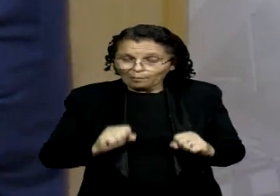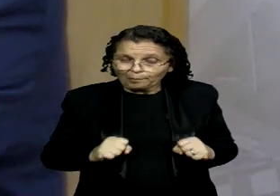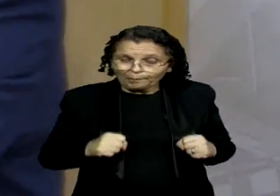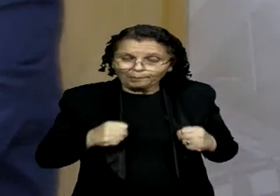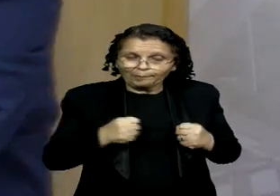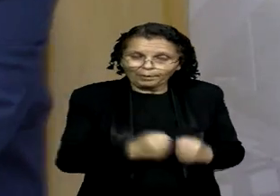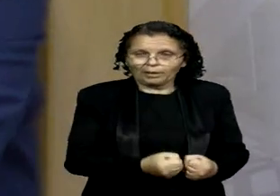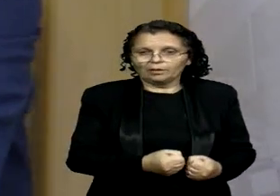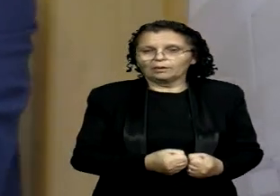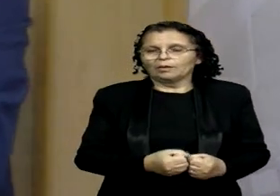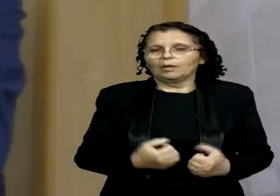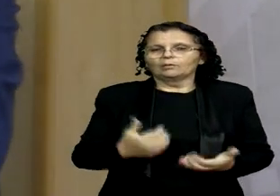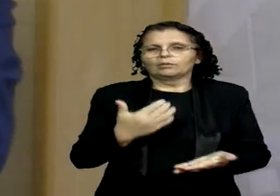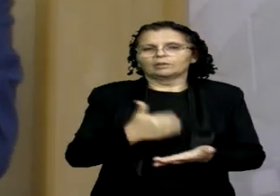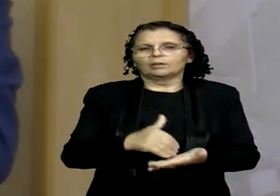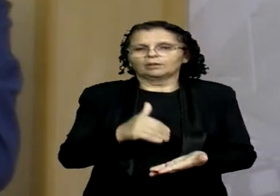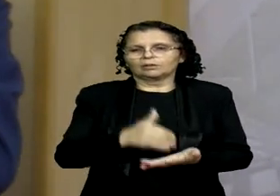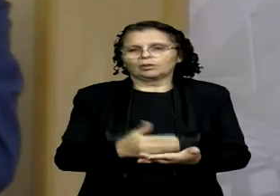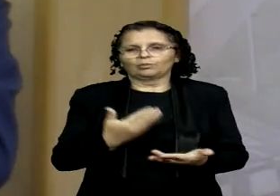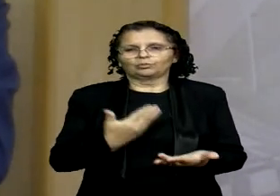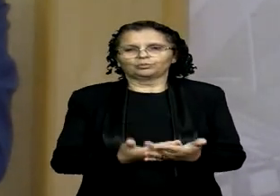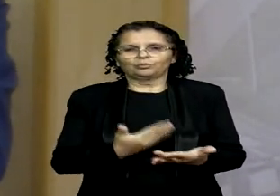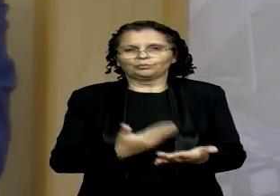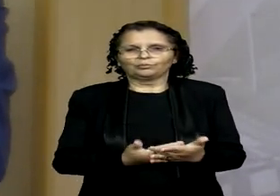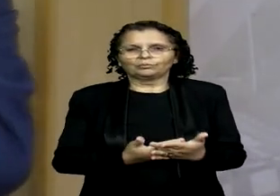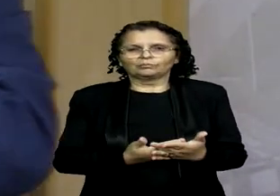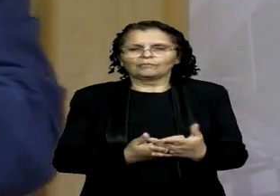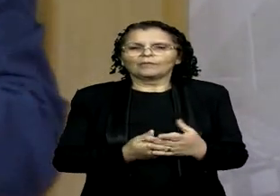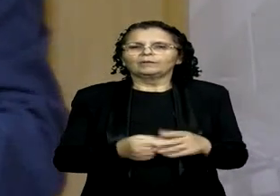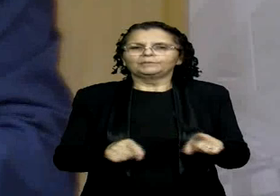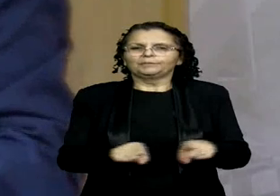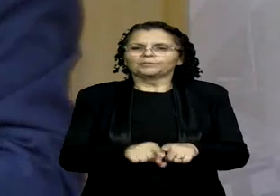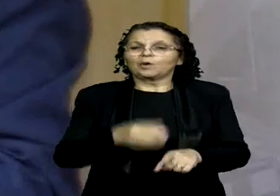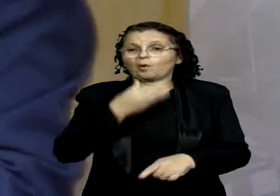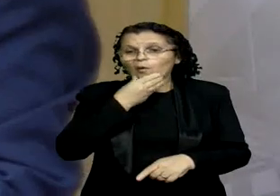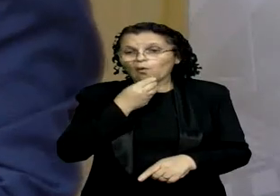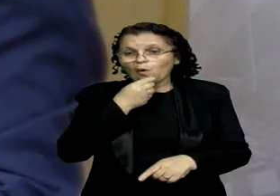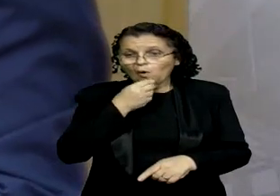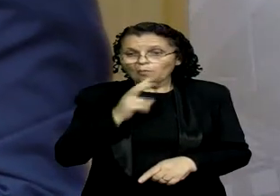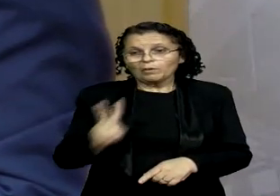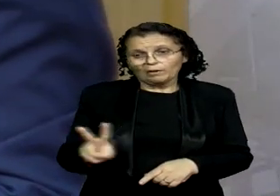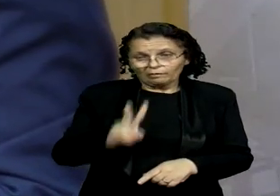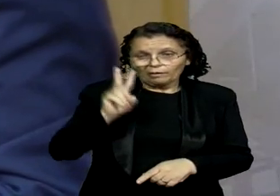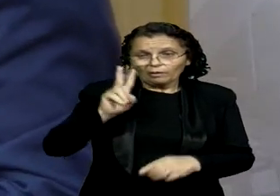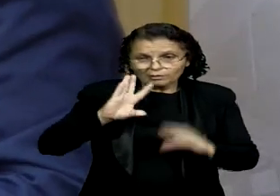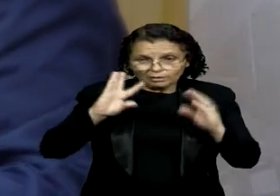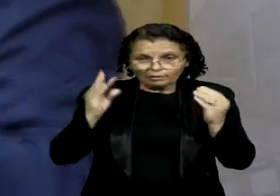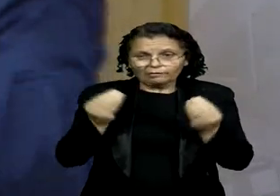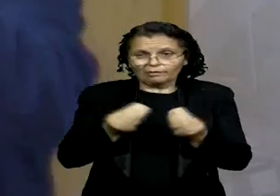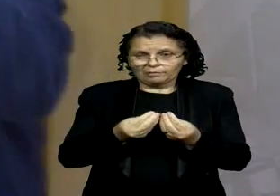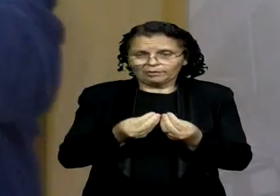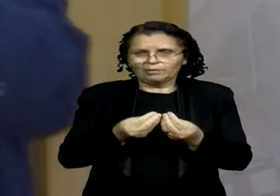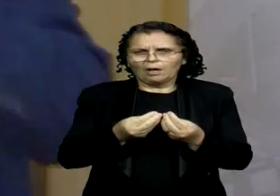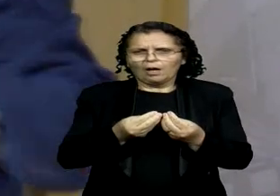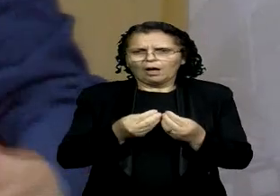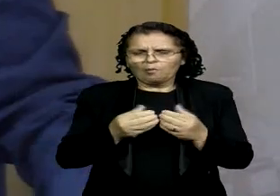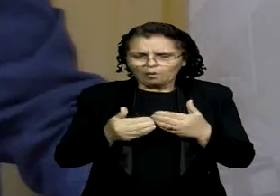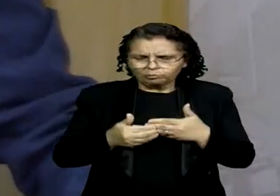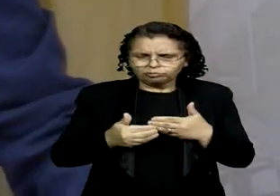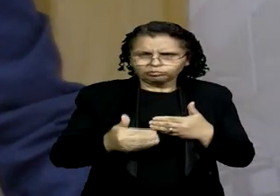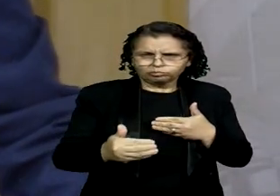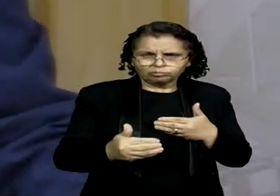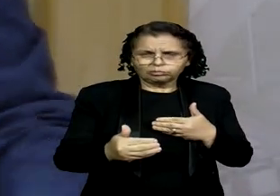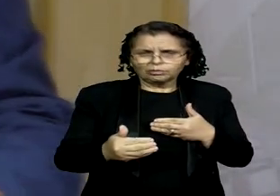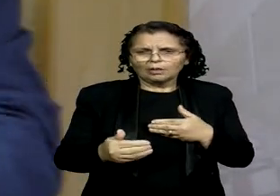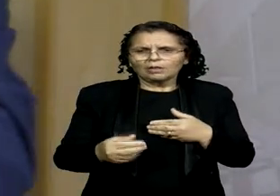ter um empenho do secretário de Educação, que também são homens que valorizam a família. Quem sabe agora, a partir da segunda